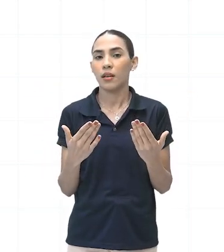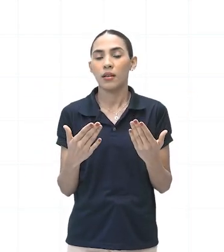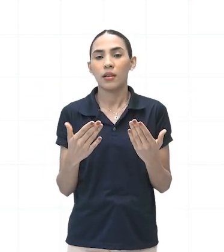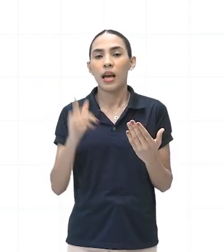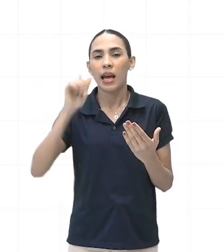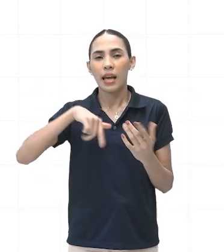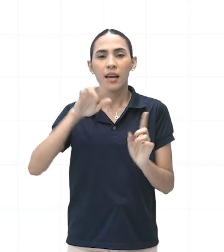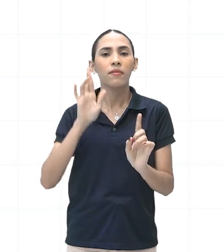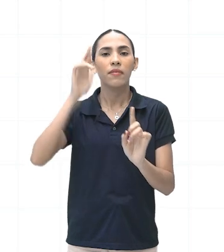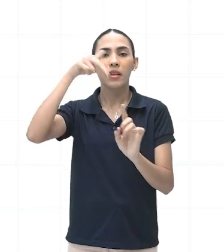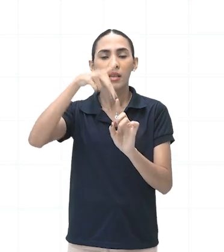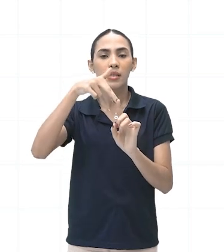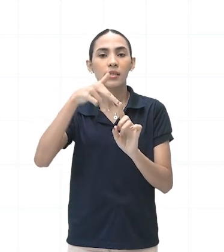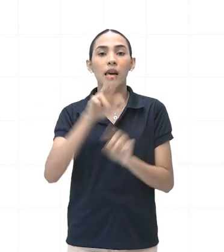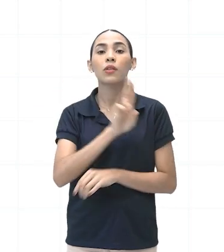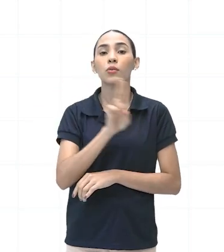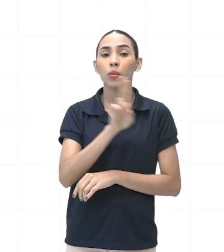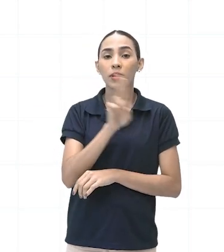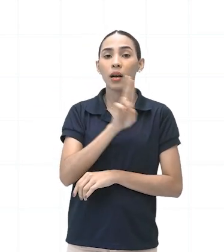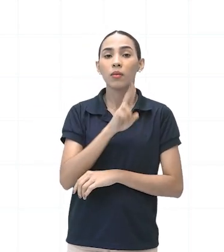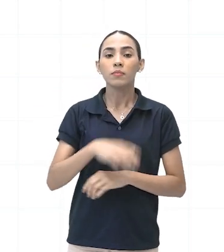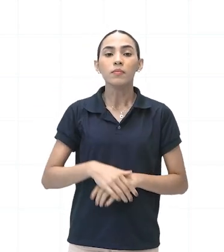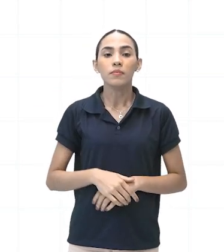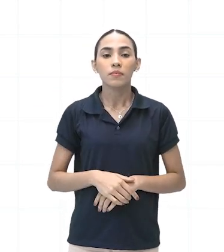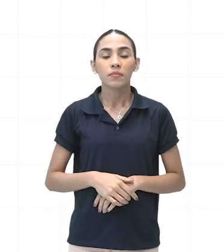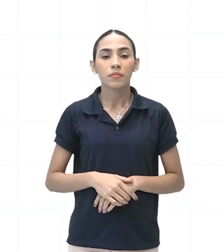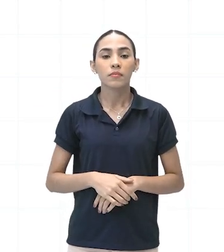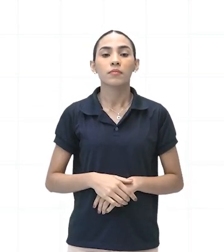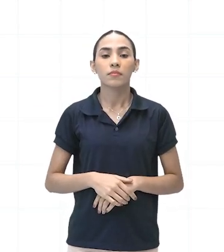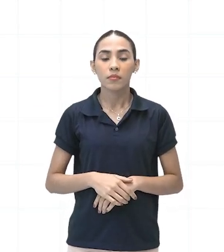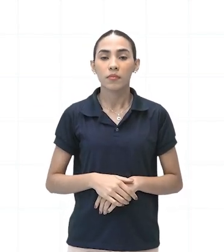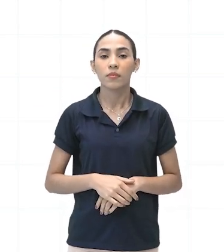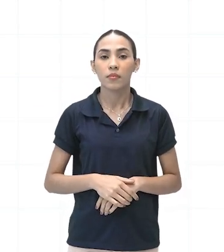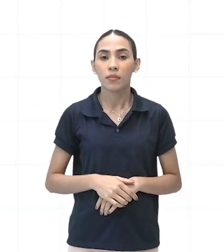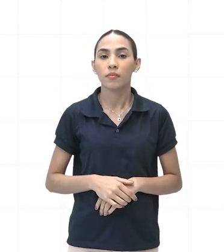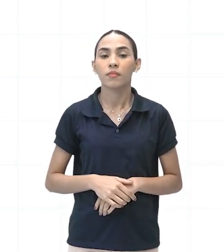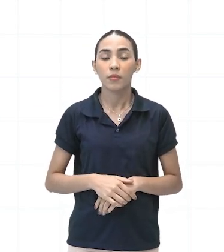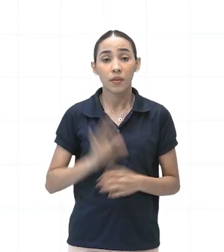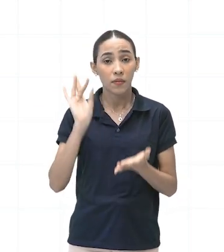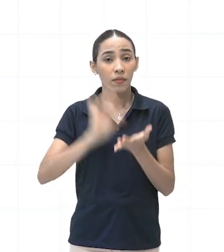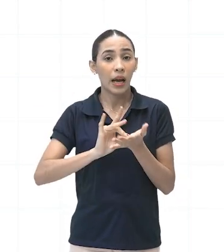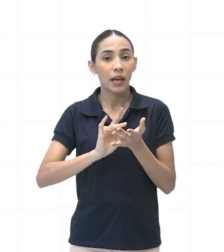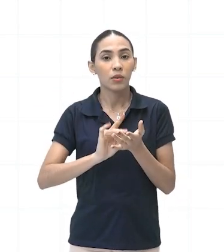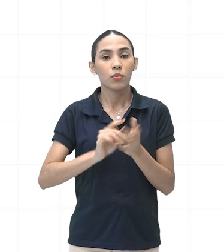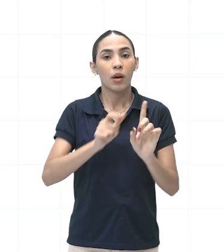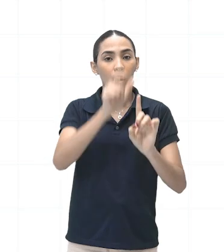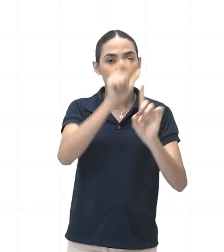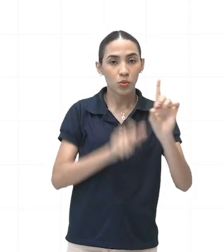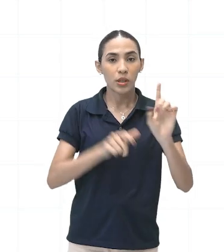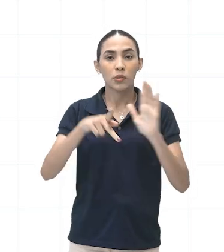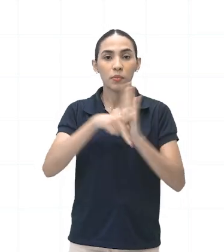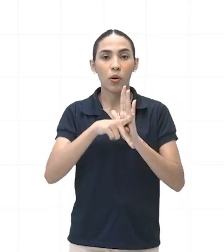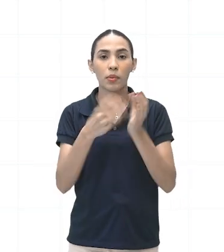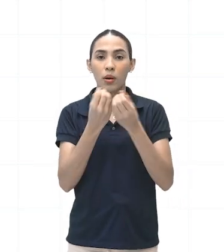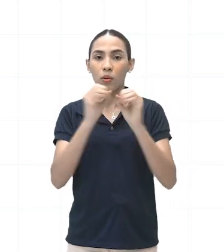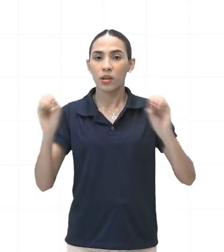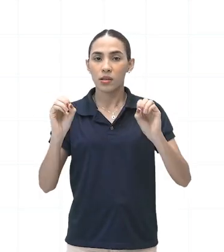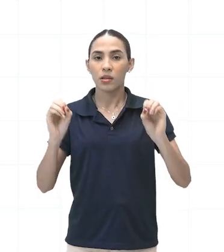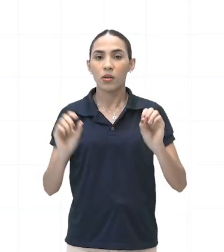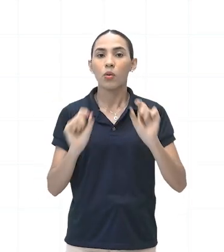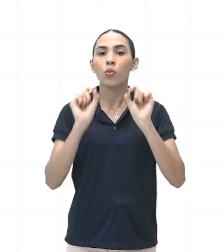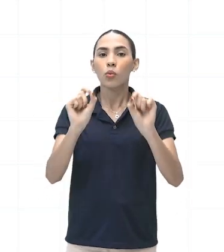que corresponde à parte nominal? É exatamente a parte que corresponde ao sujeito da oração. Então, o